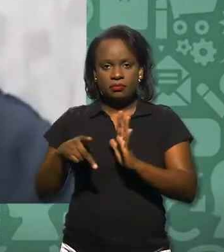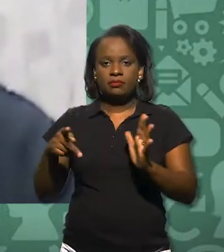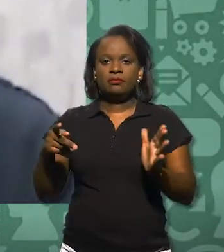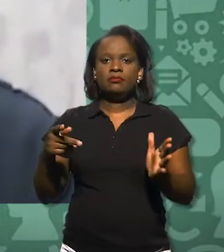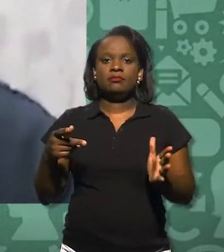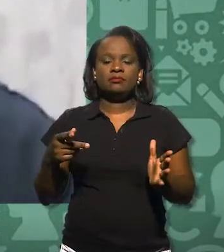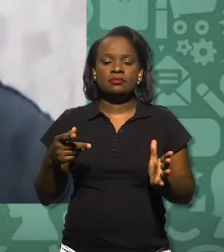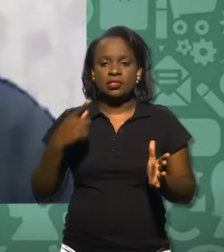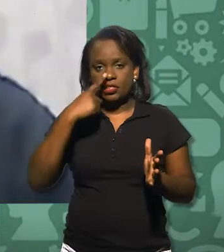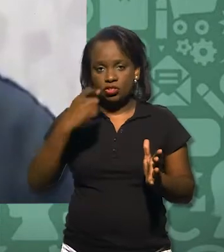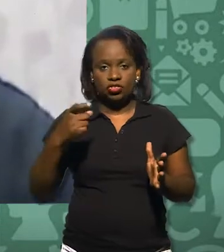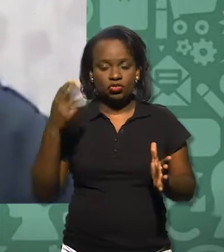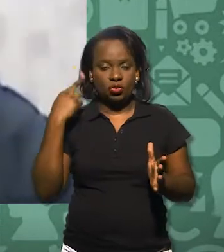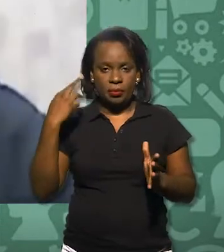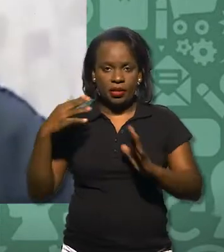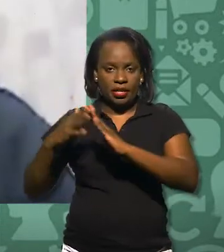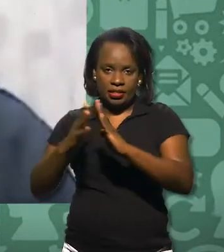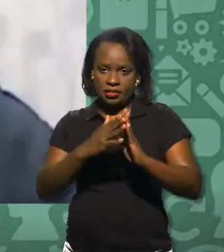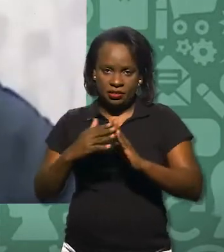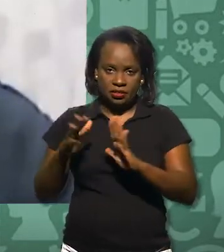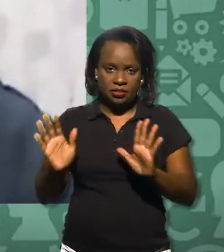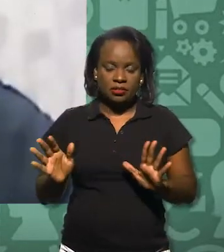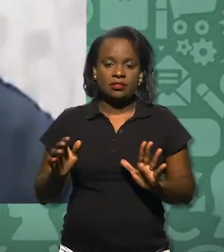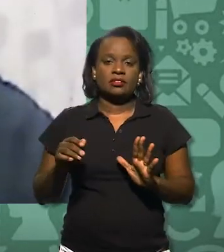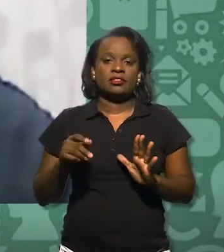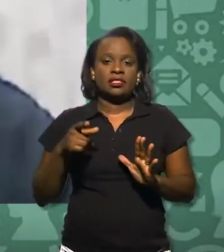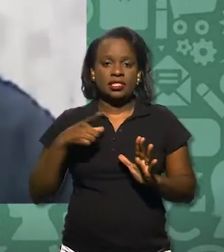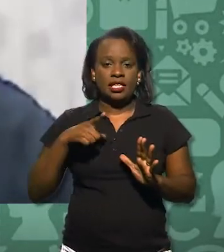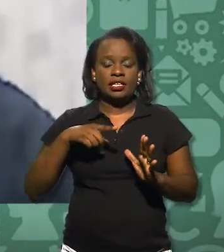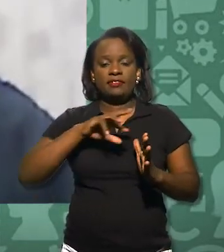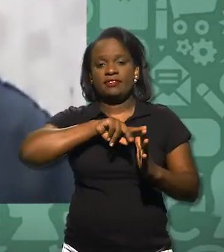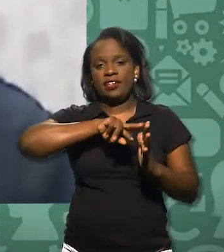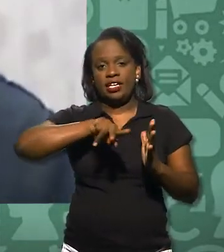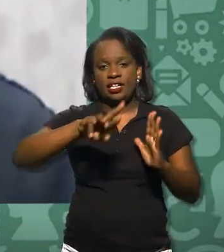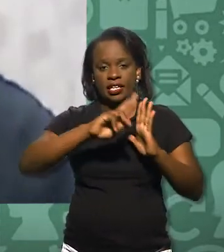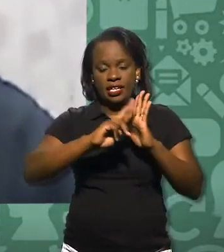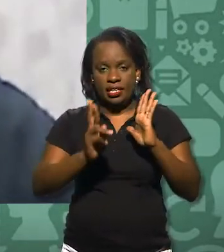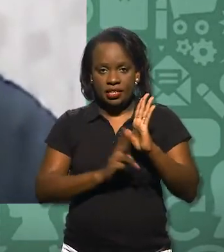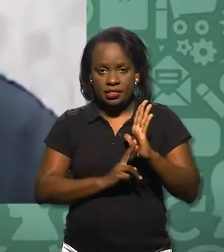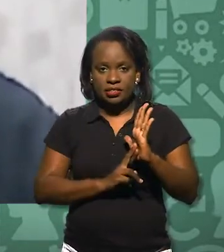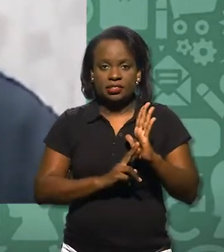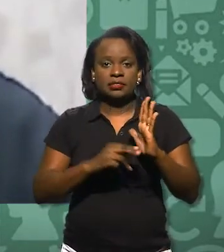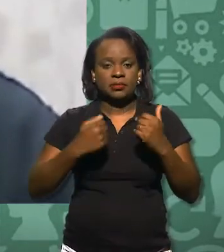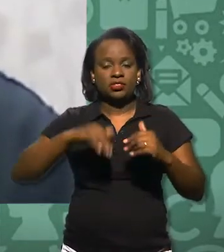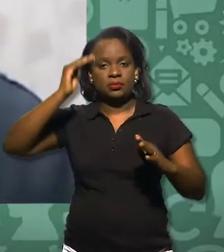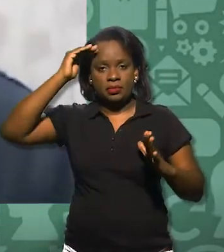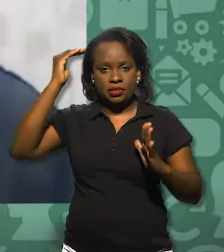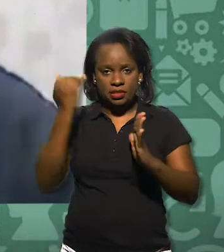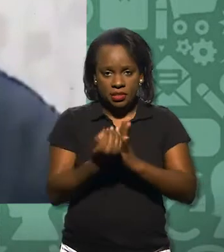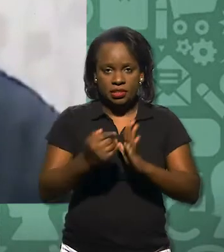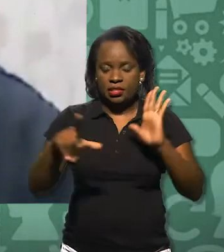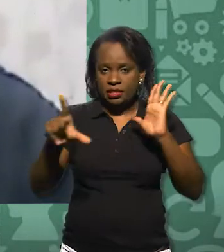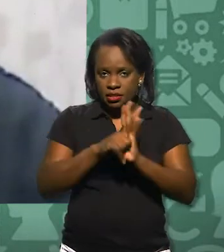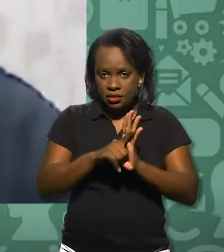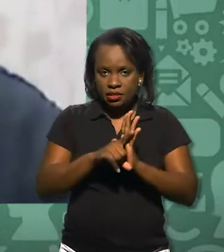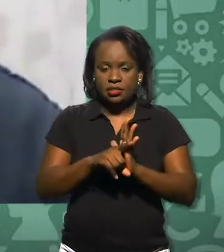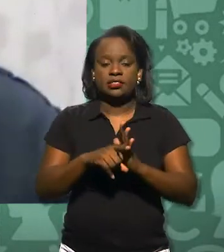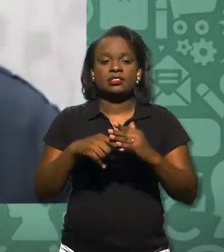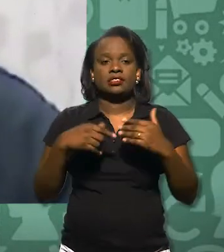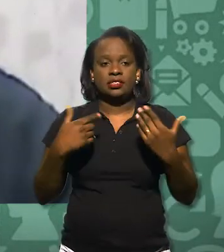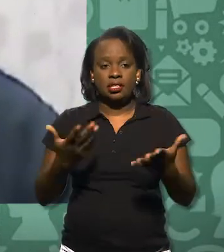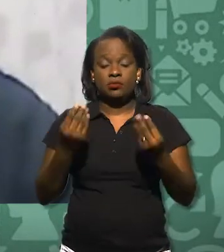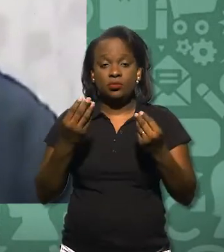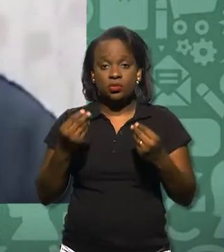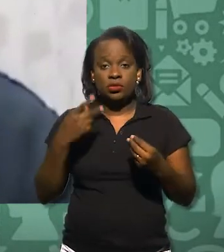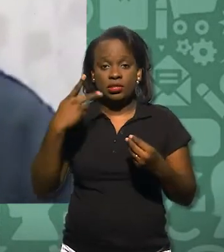resíduo domiciliar ou do lixo público, né? Ele tem várias regras que ele tem que obedecer, uma legislação,